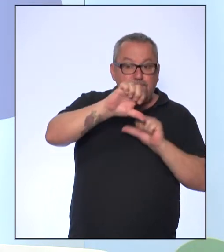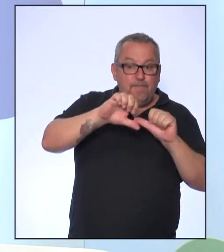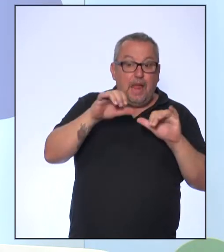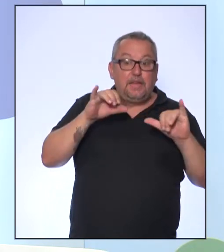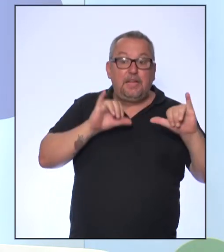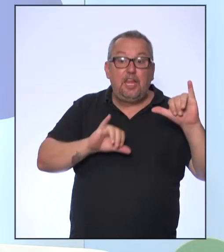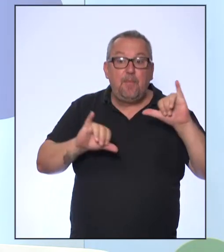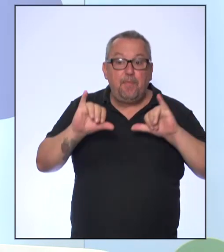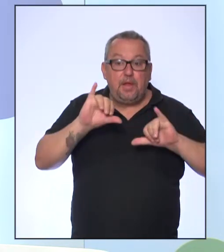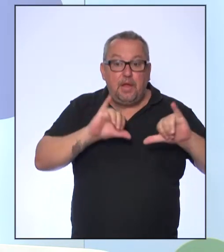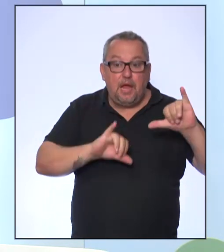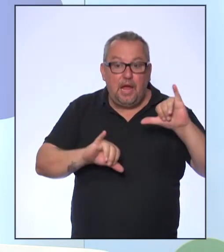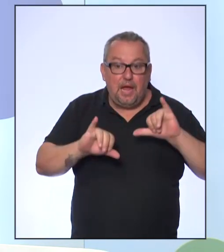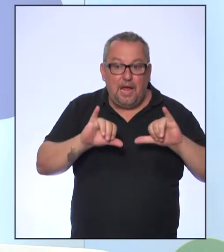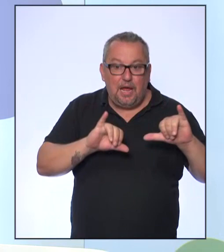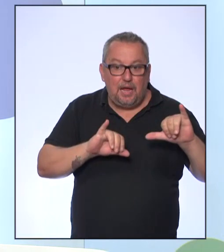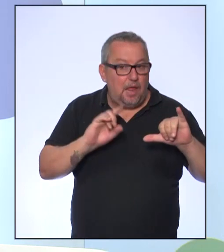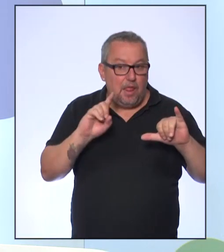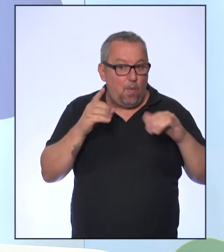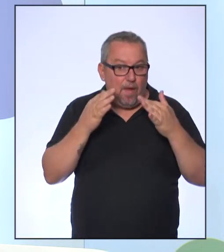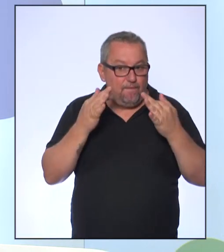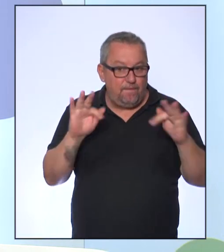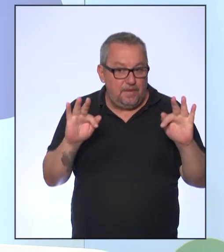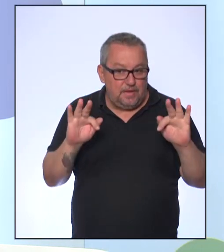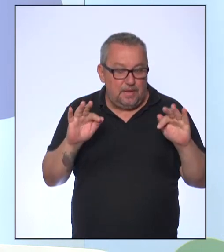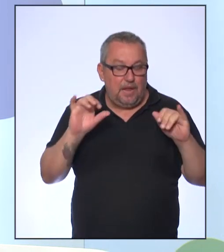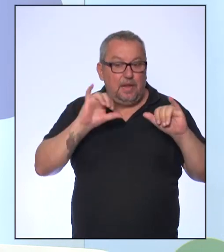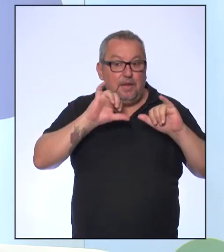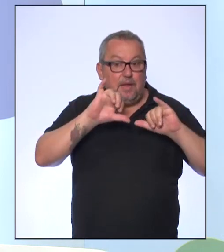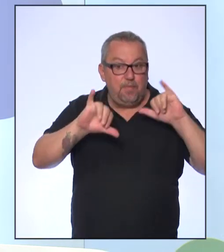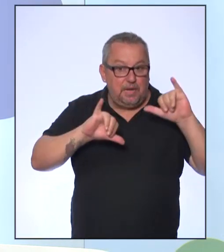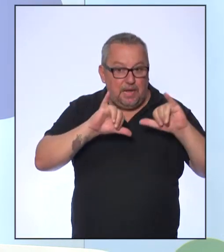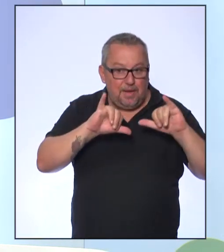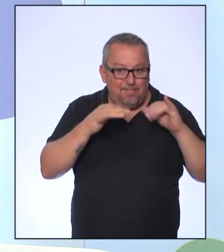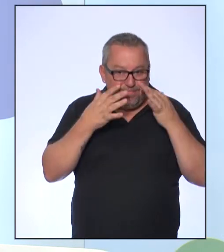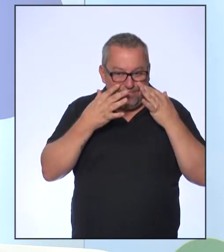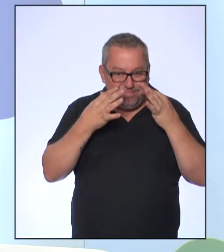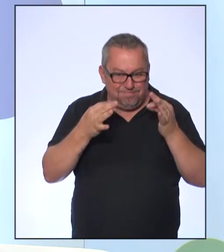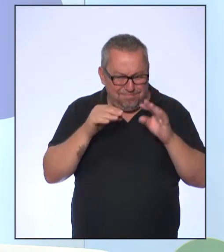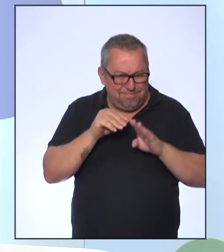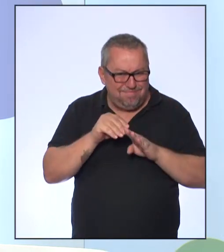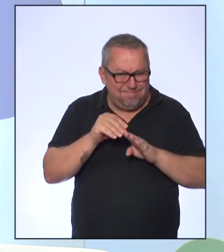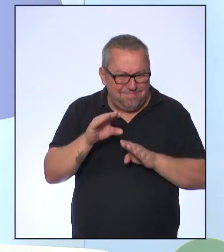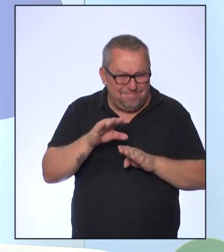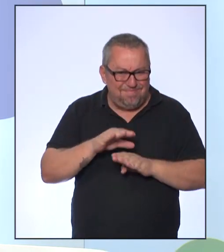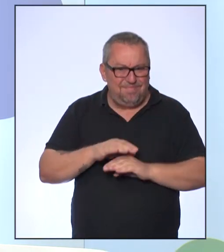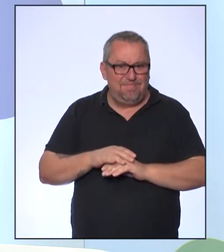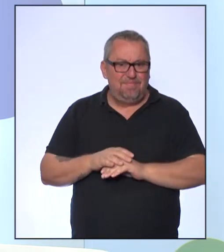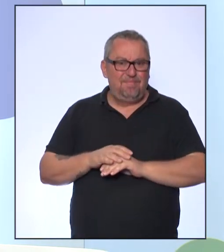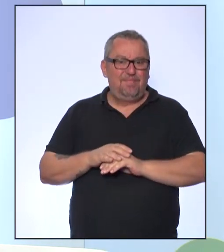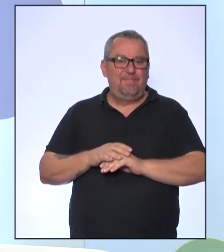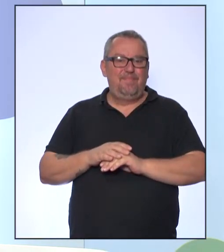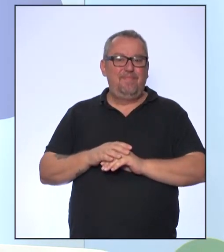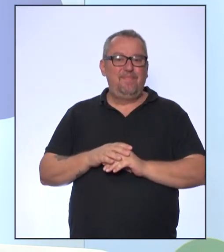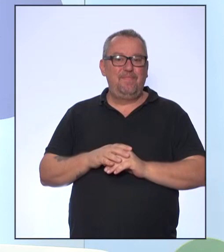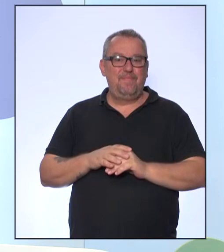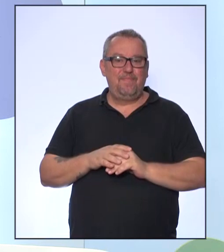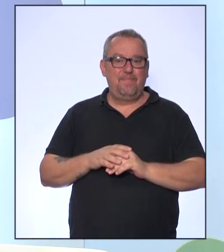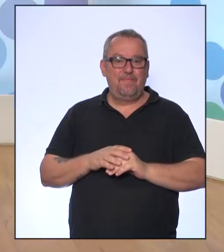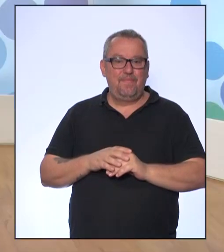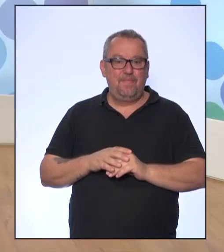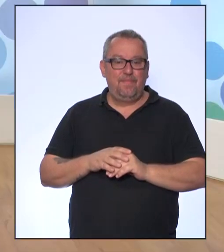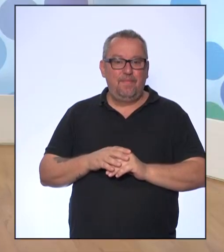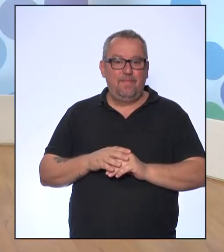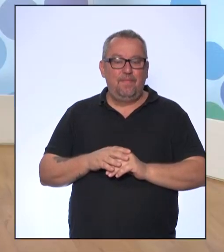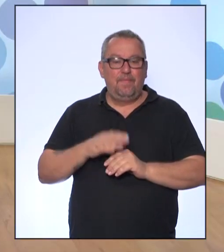química, agora mais uma dica que nós demos aí. Qual delas tem a transformação química e por quê? Mais